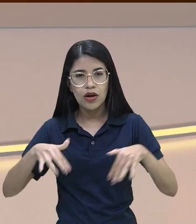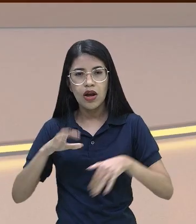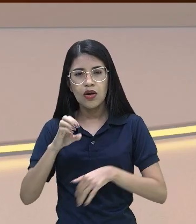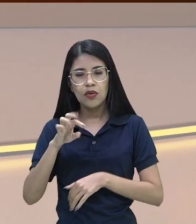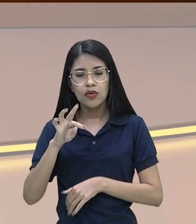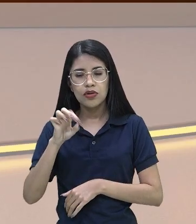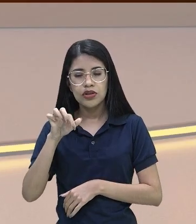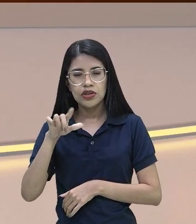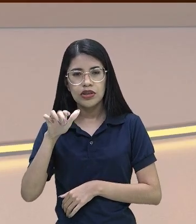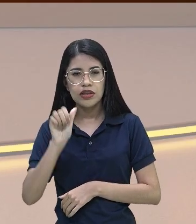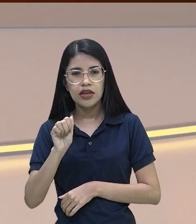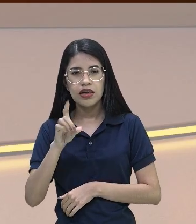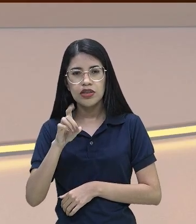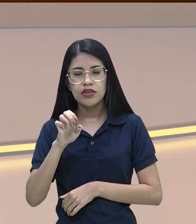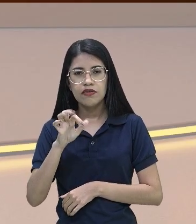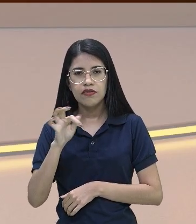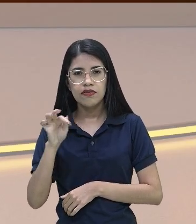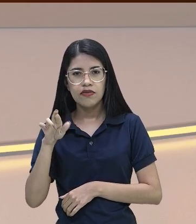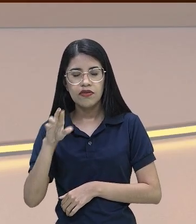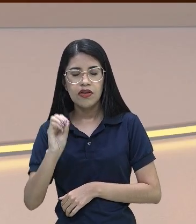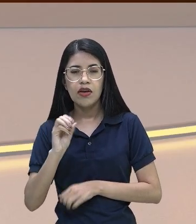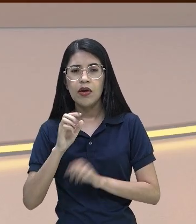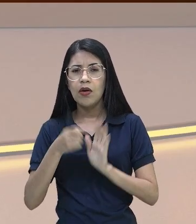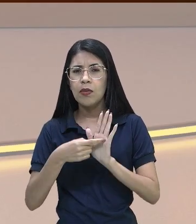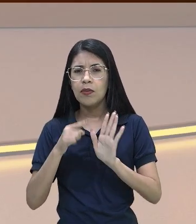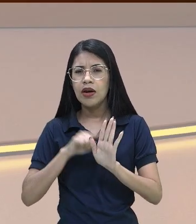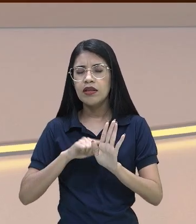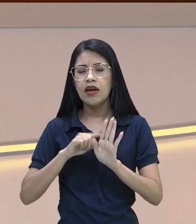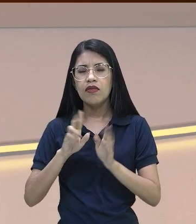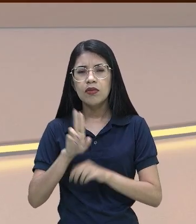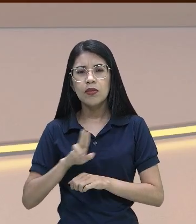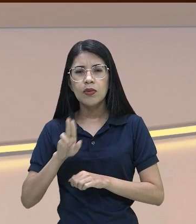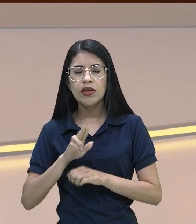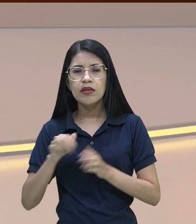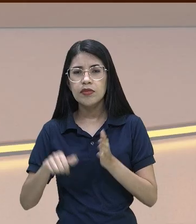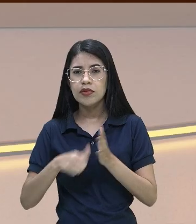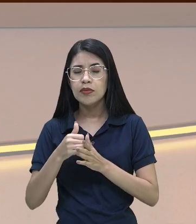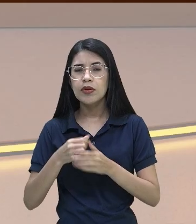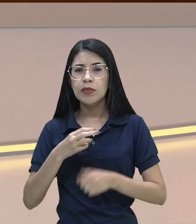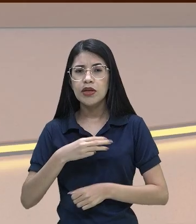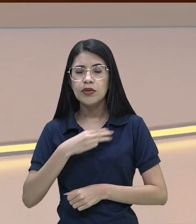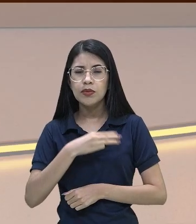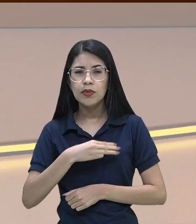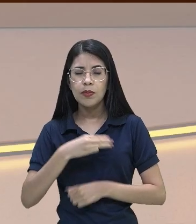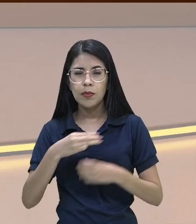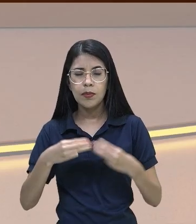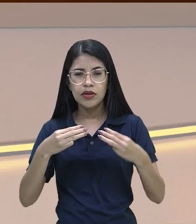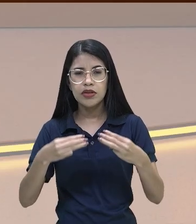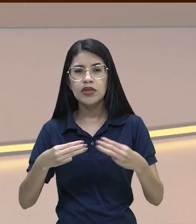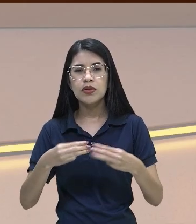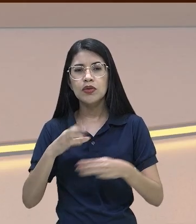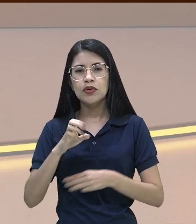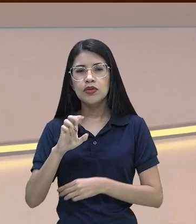foi uma metáfora usada por um primeiro-ministro do Reino Unido, o Churchill, tá? Em